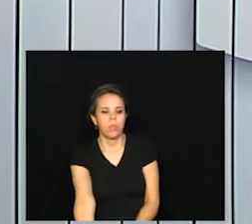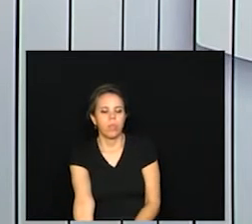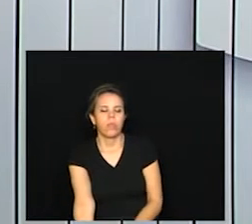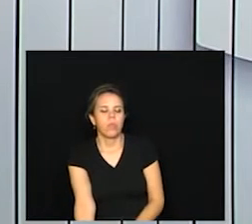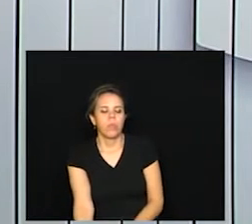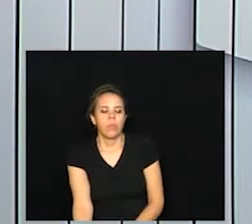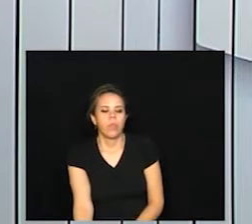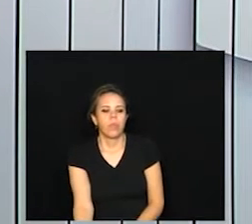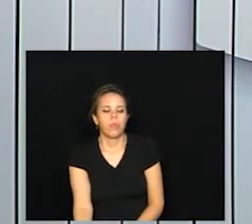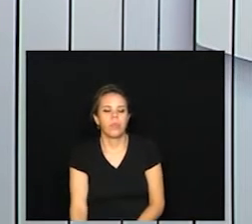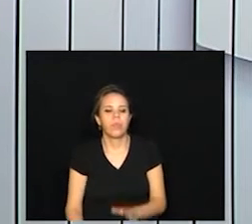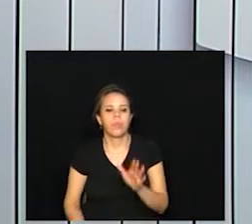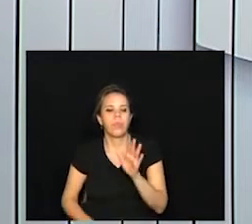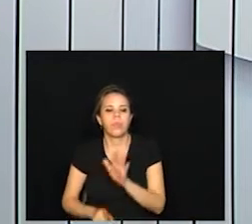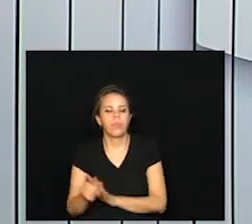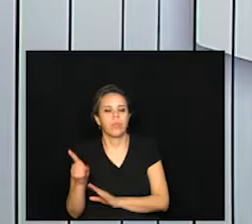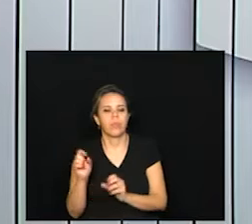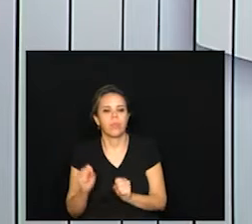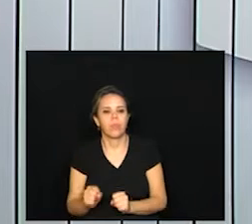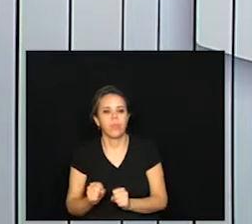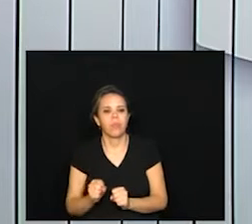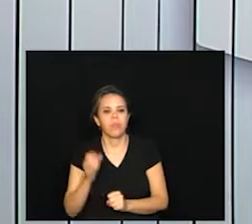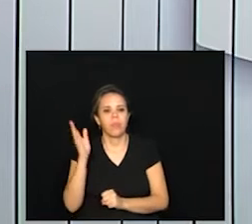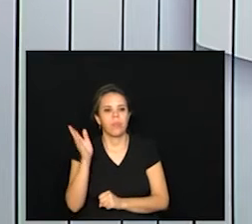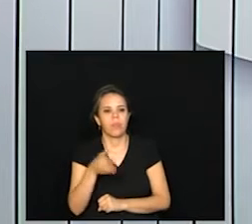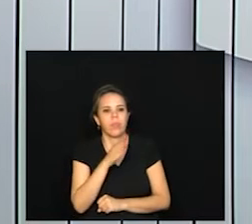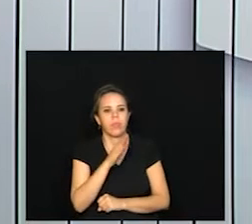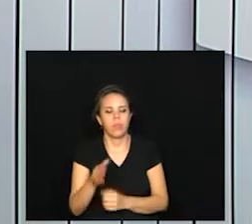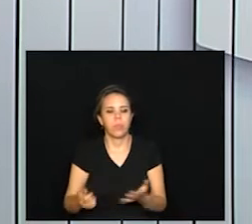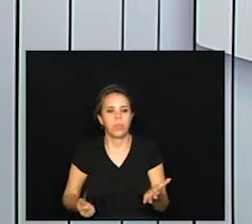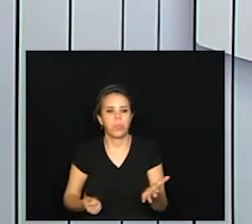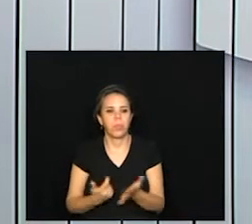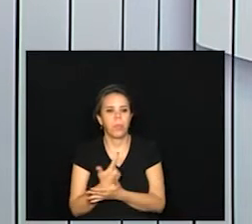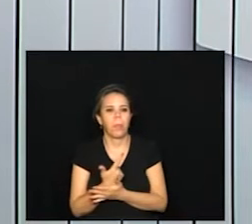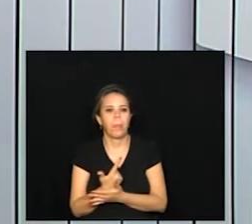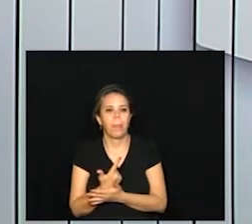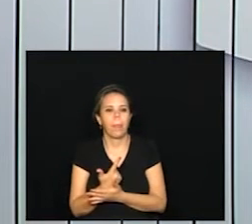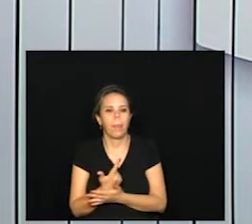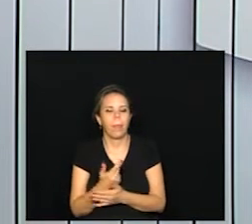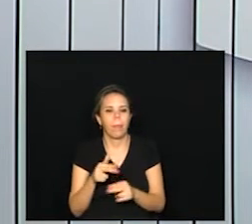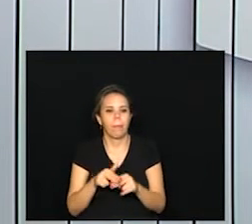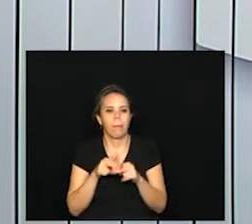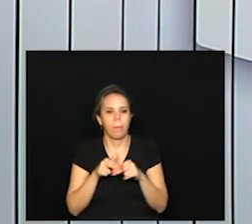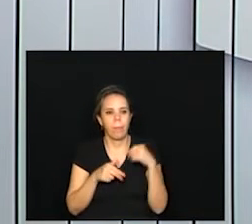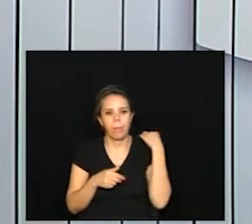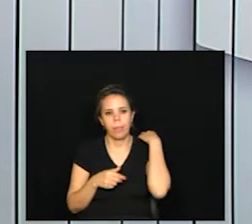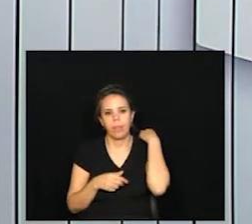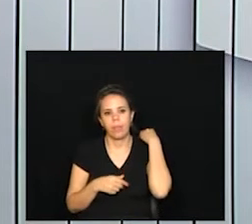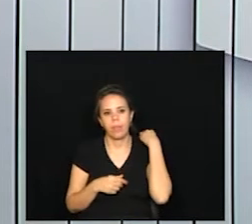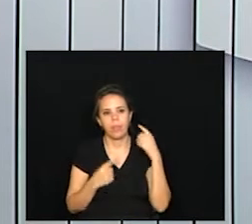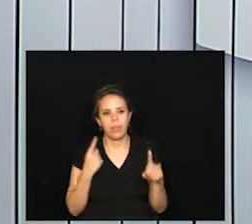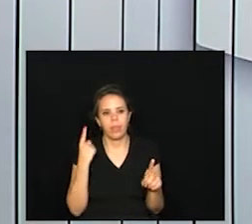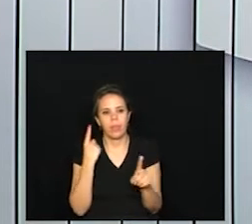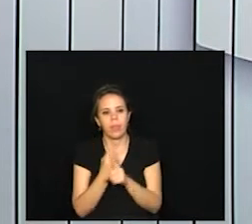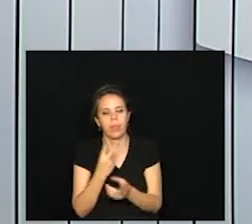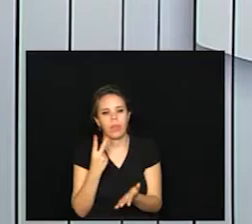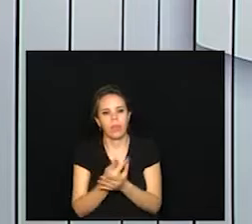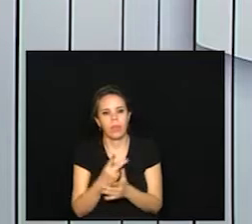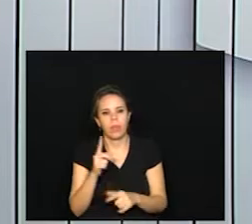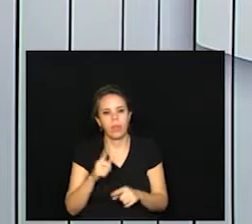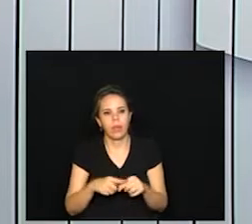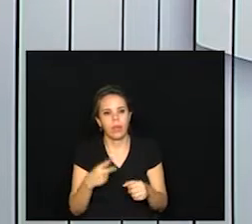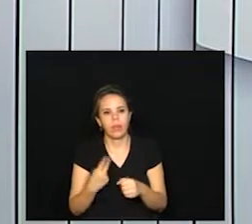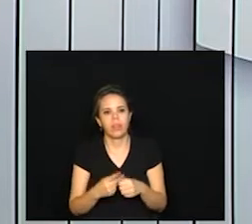978293776. Ela pergunta se ela pode cancelar uma compra em razão de ter encontrado a mesma